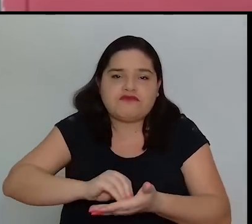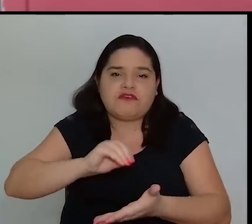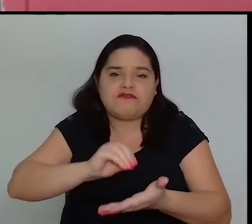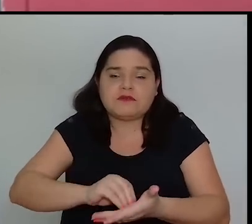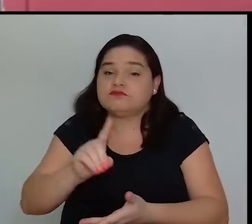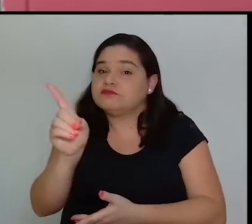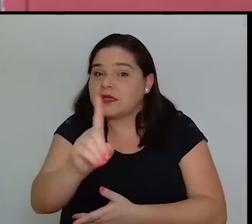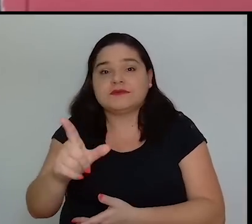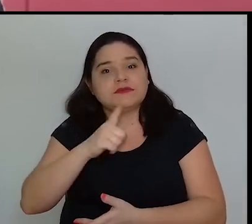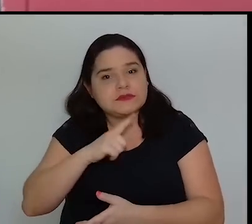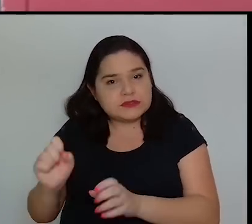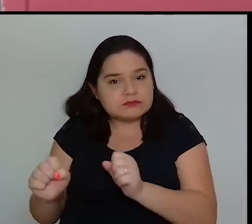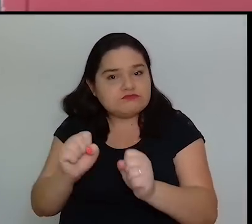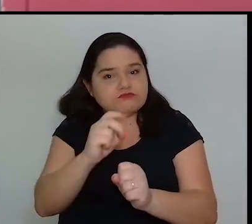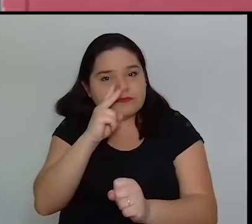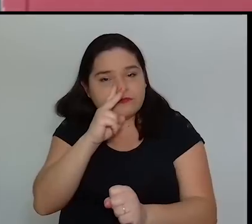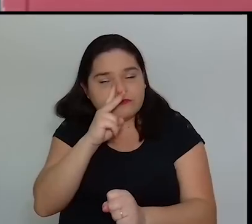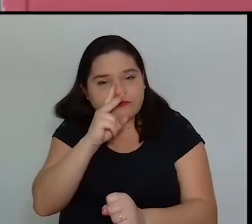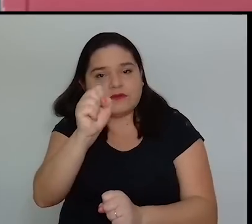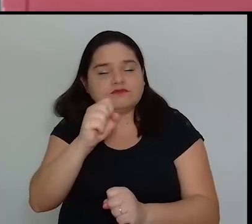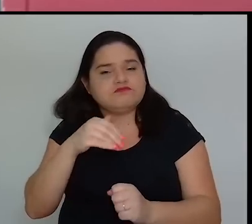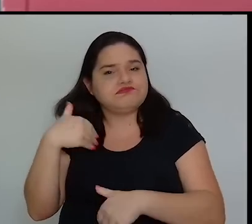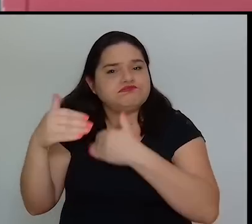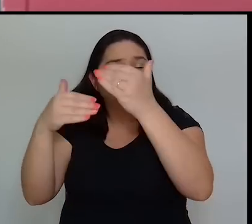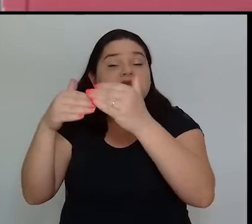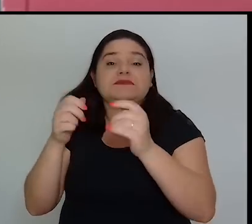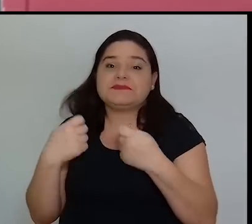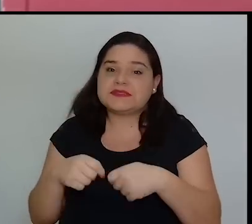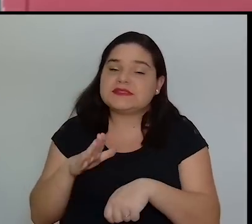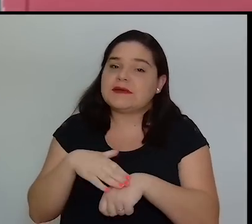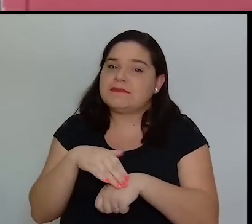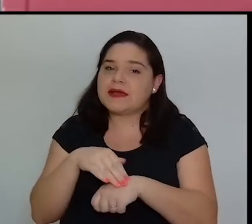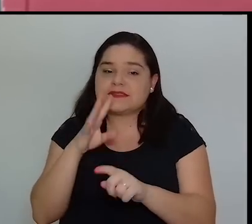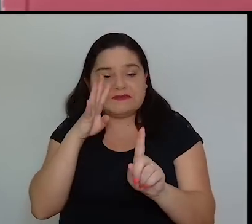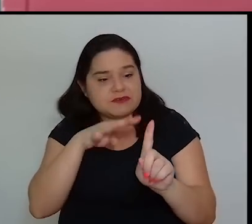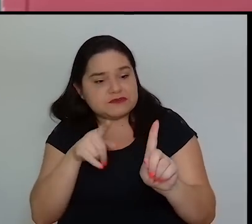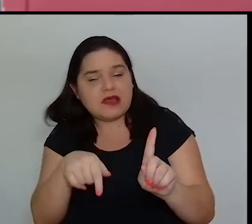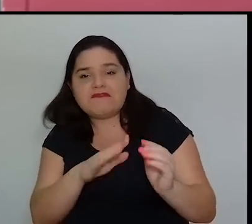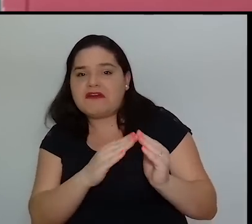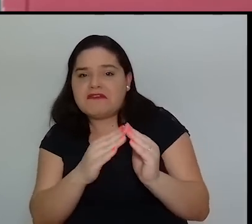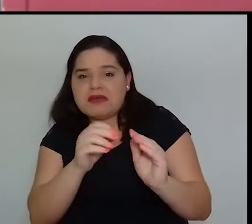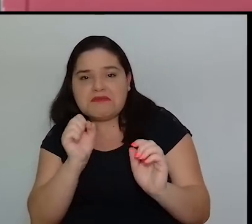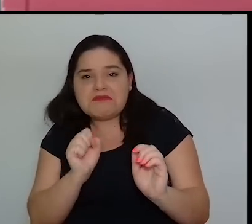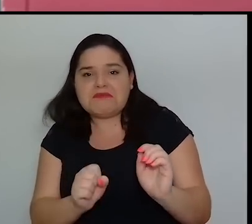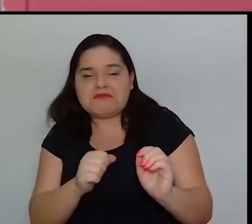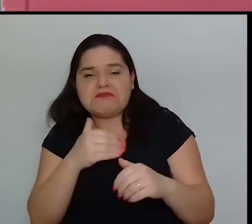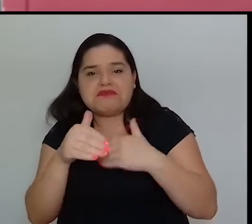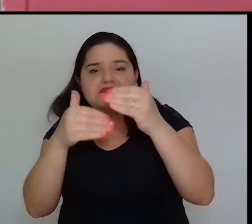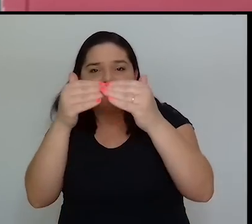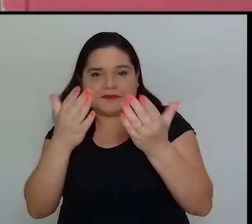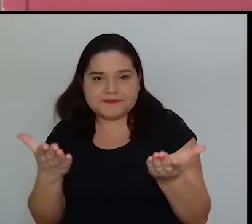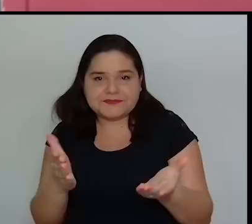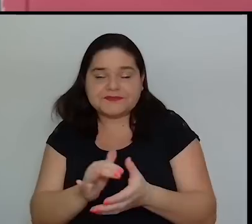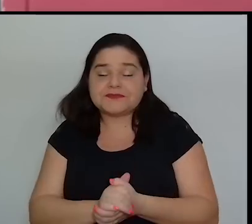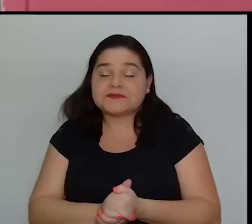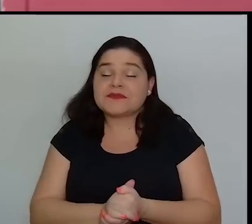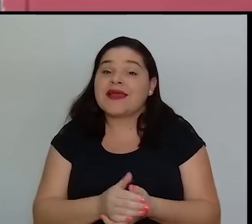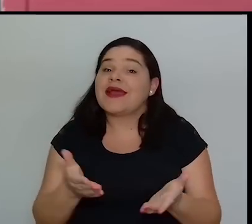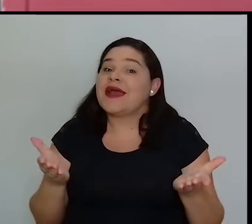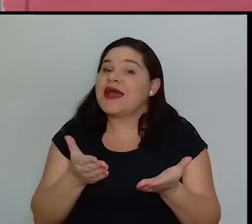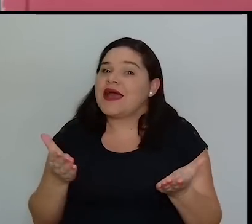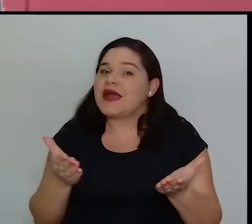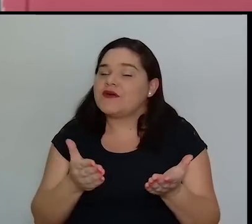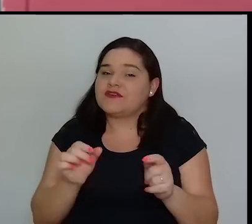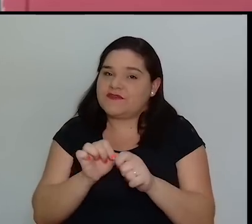a gente precisa potencializar ainda mais e o favelado precisa ser reconhecer como potente para que o asfalto possa reconhecer como potente e agora fazer